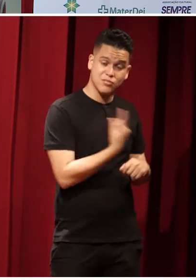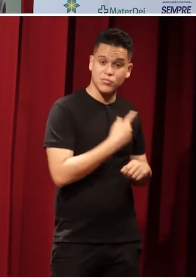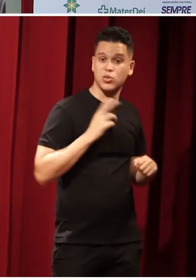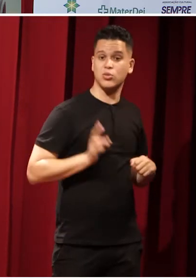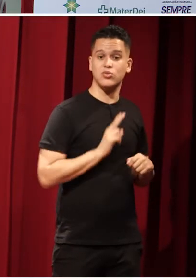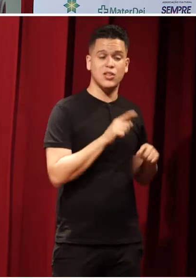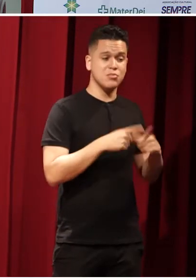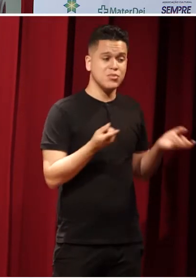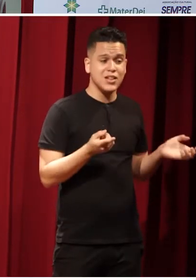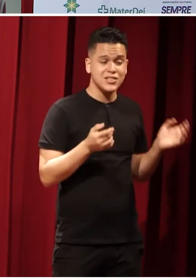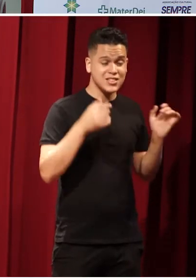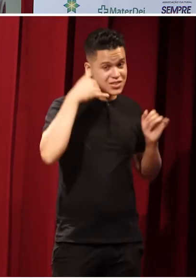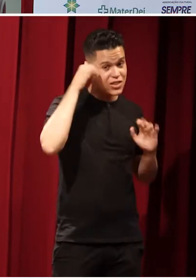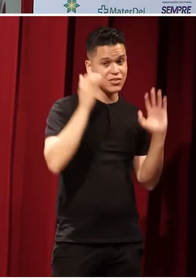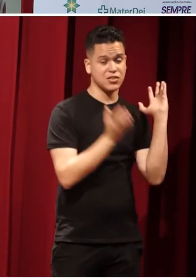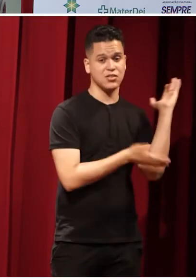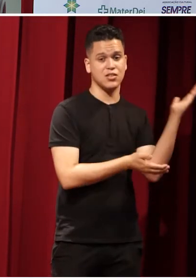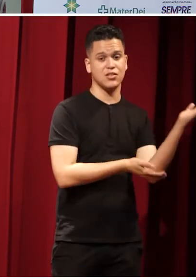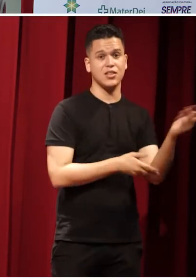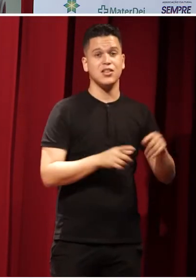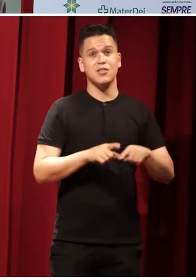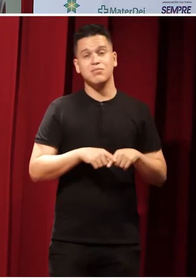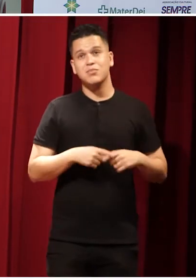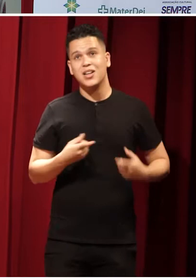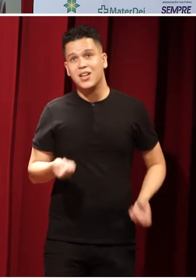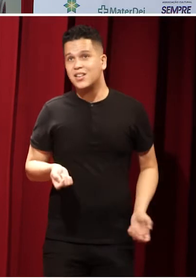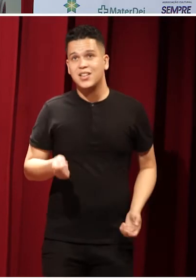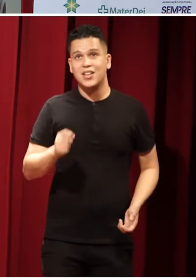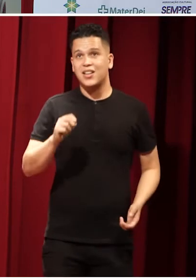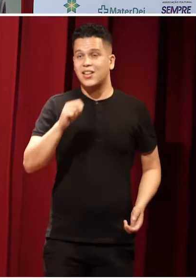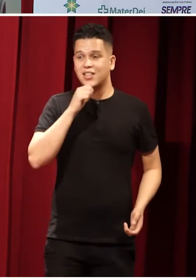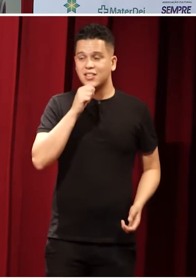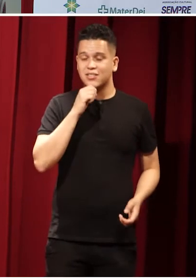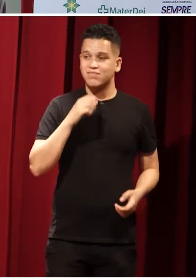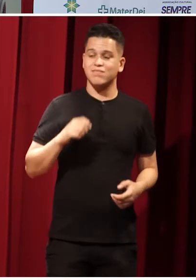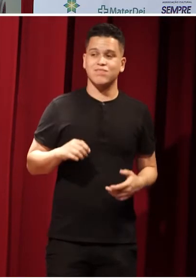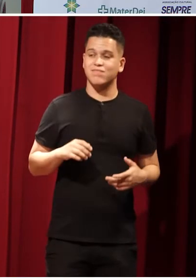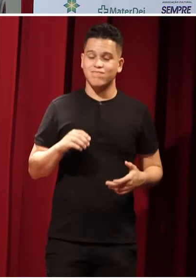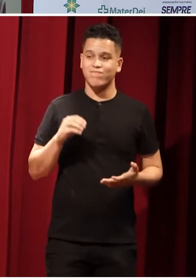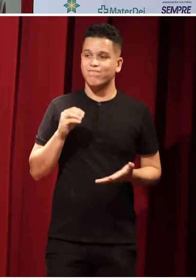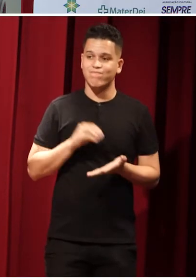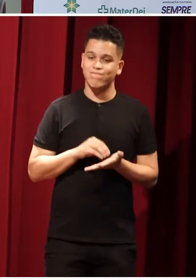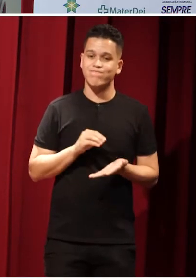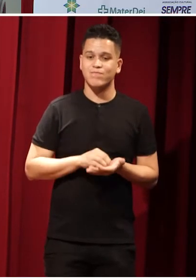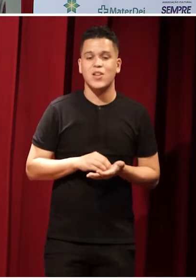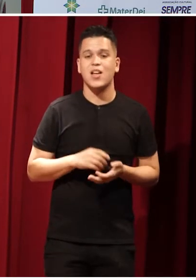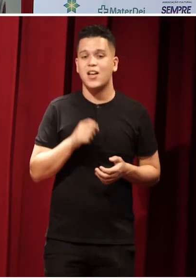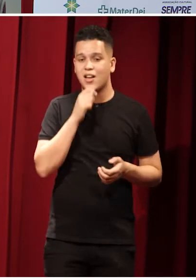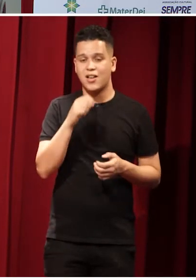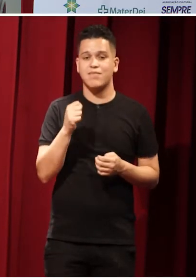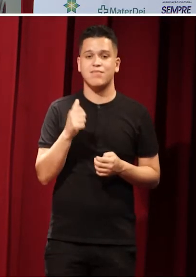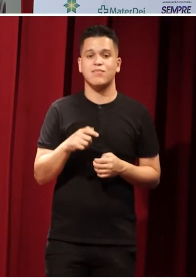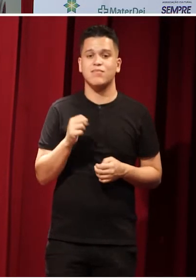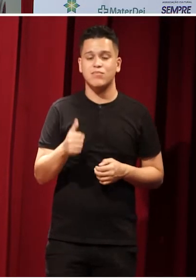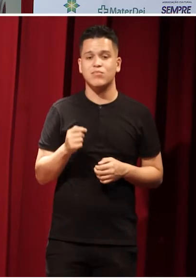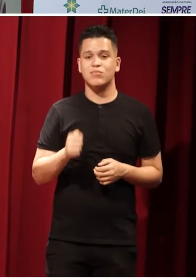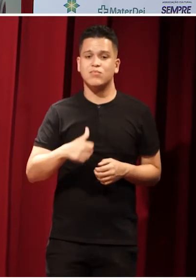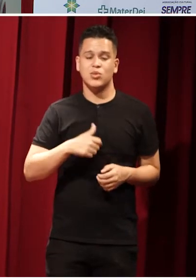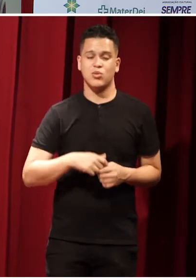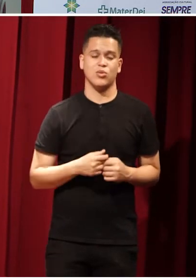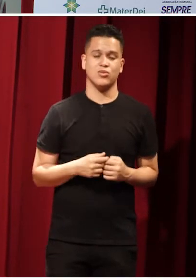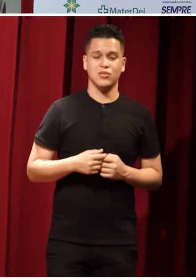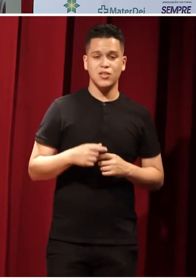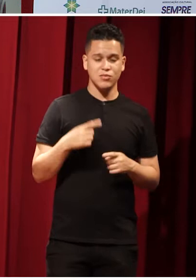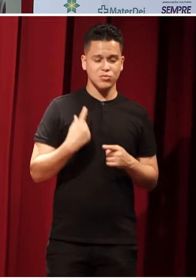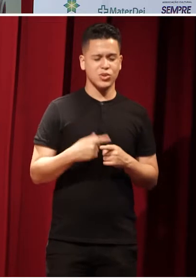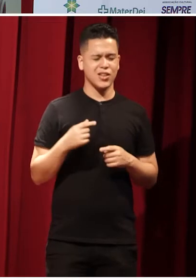pouco diante do trator horroroso pelo qual a Amazônia e os povos da floresta